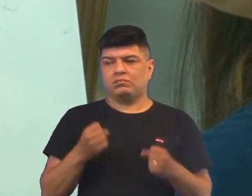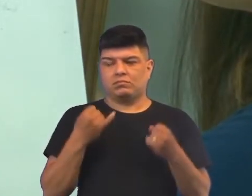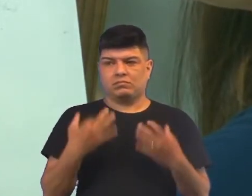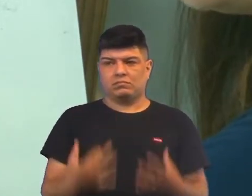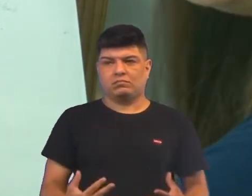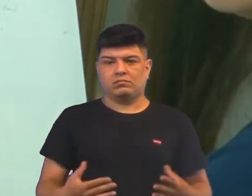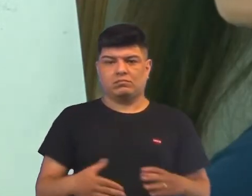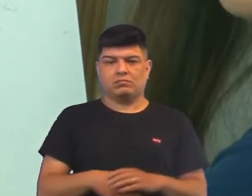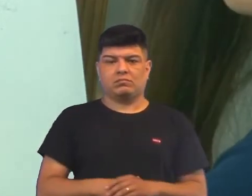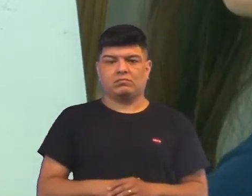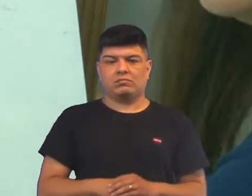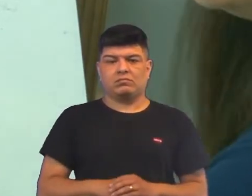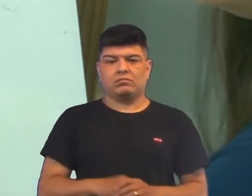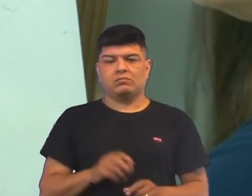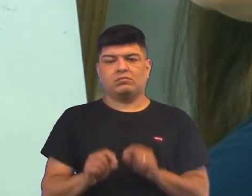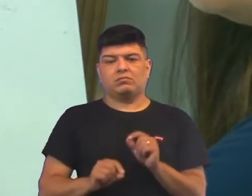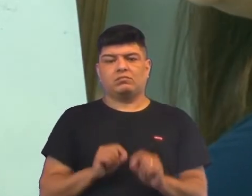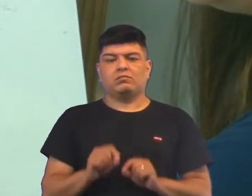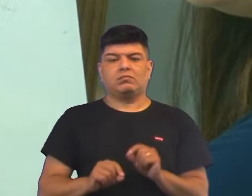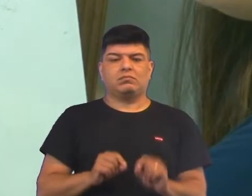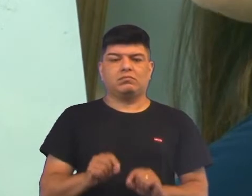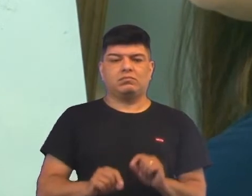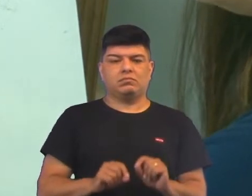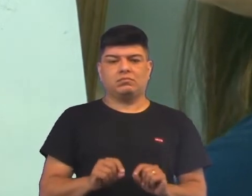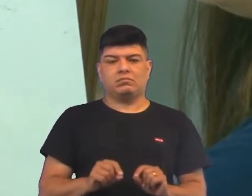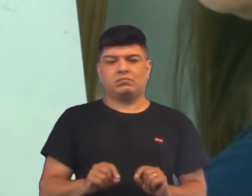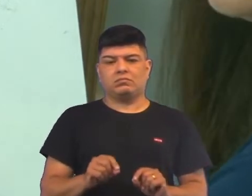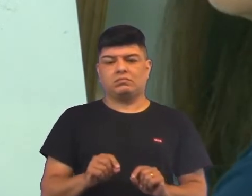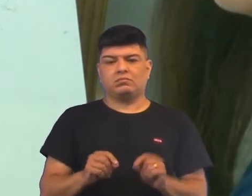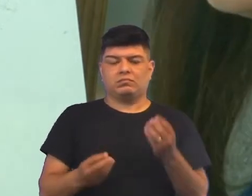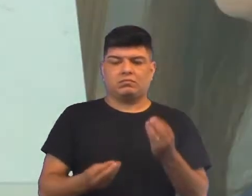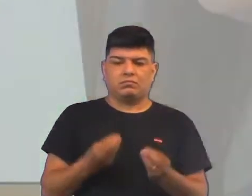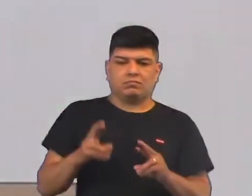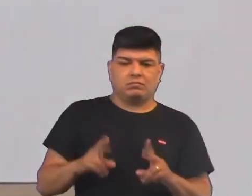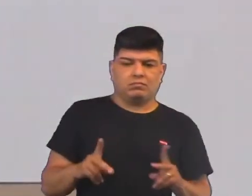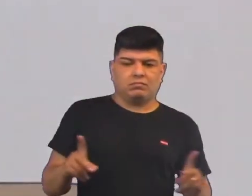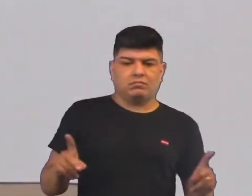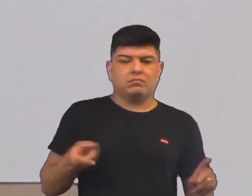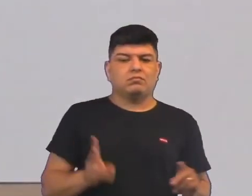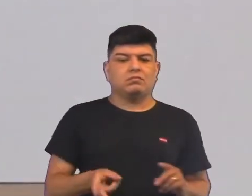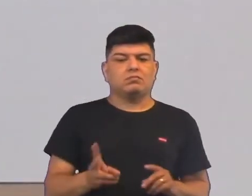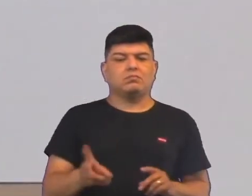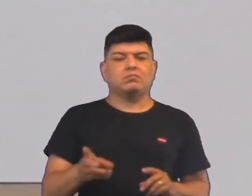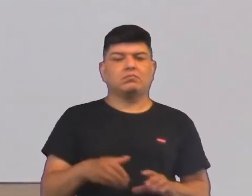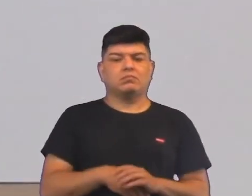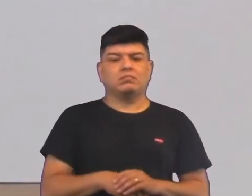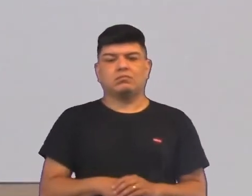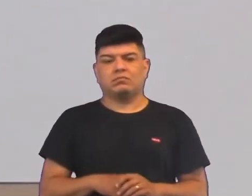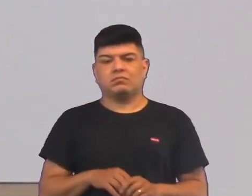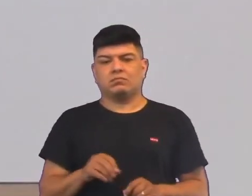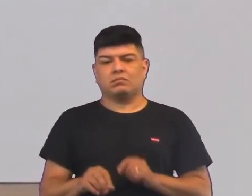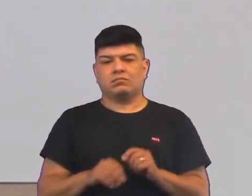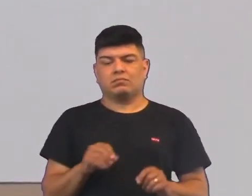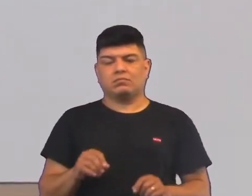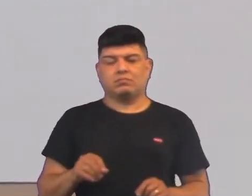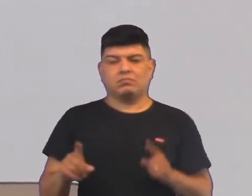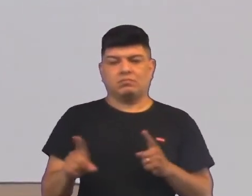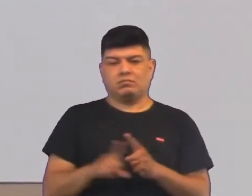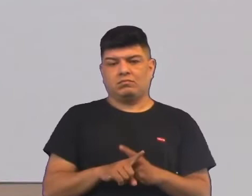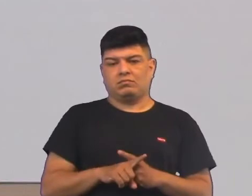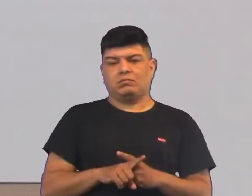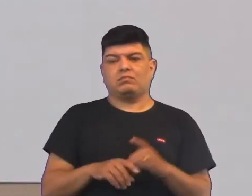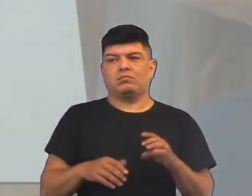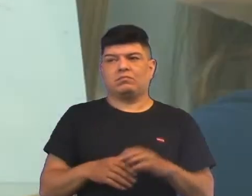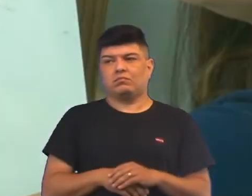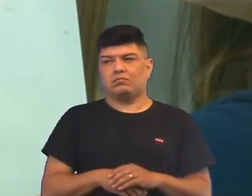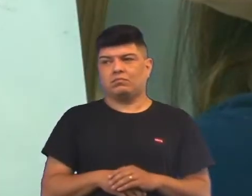estou me referindo aos 3 lados. Então, não importa se é um formato diferente, mas continua sendo triângulo, tá? Então, esse encontro aqui, ó,